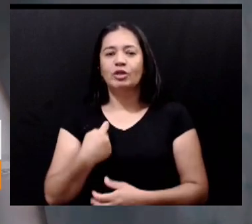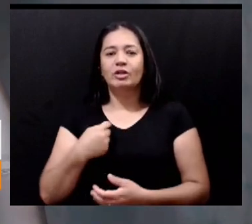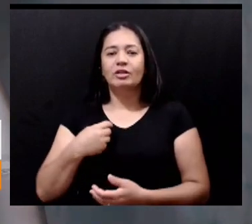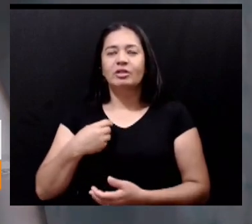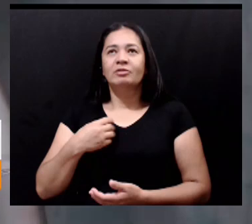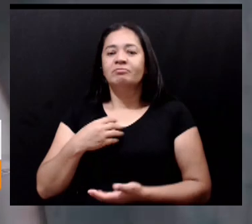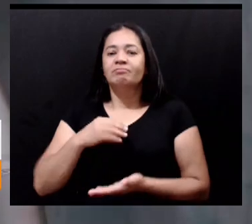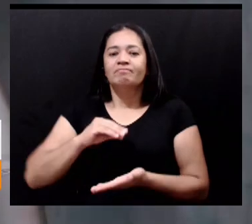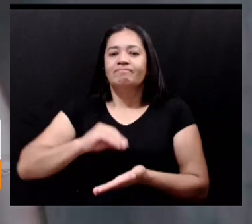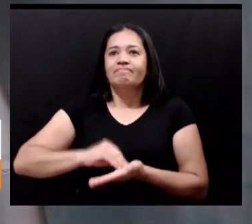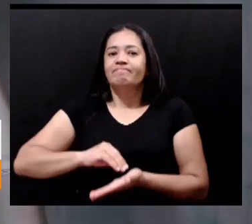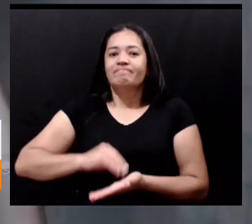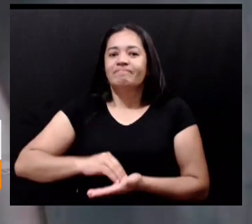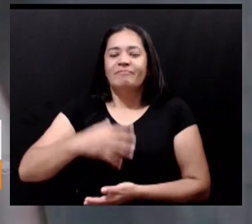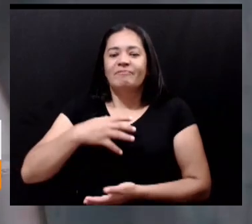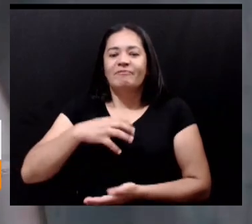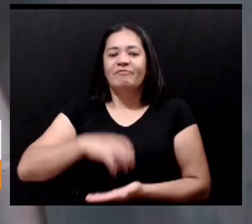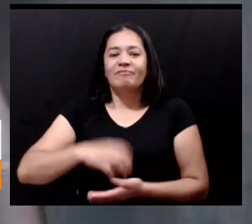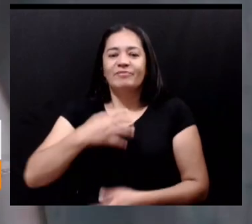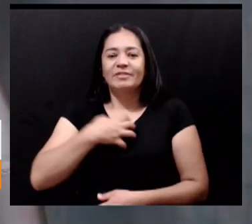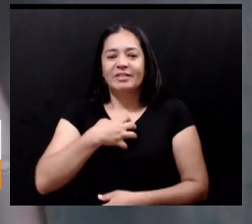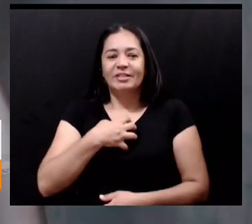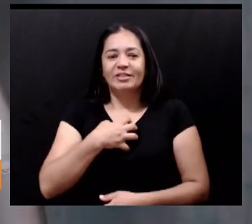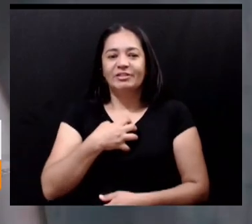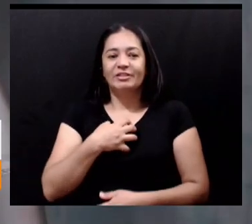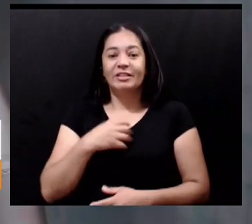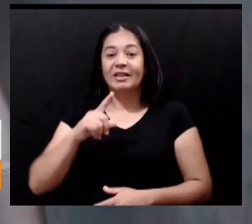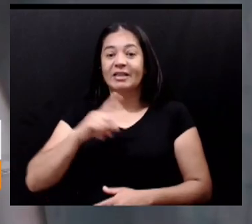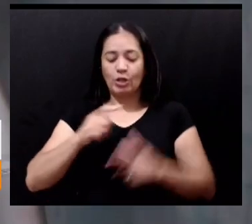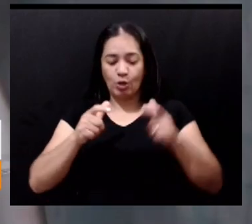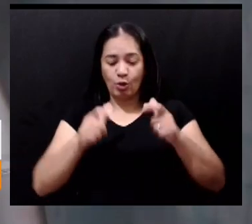aquilo que tem um lugar dentro de mim. Uhum. E quando eu posso me